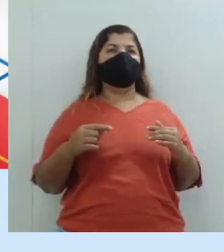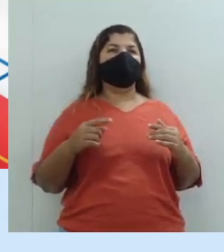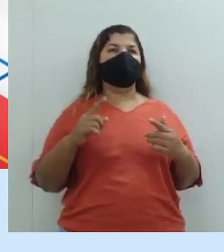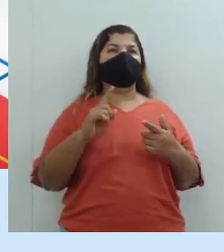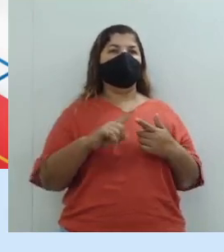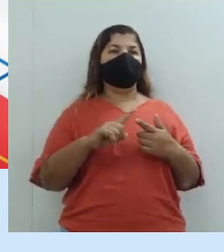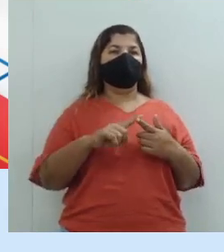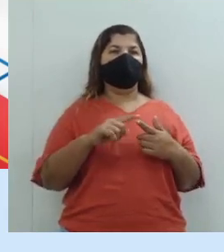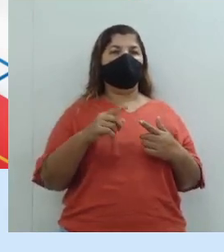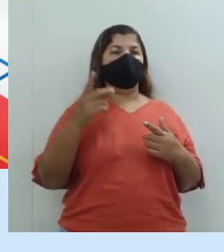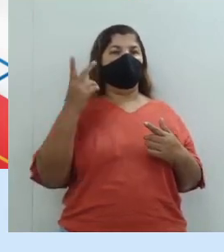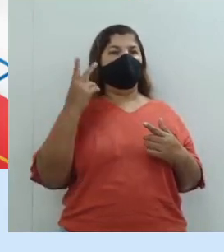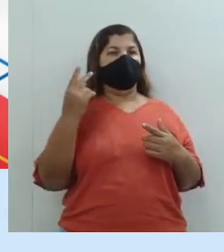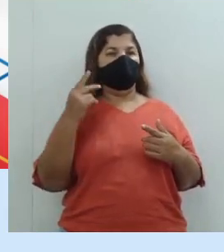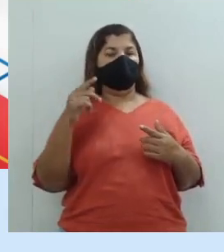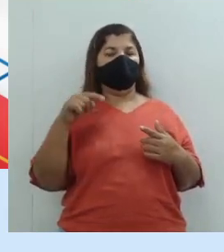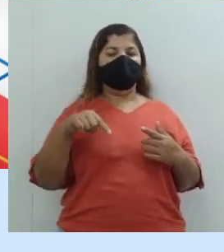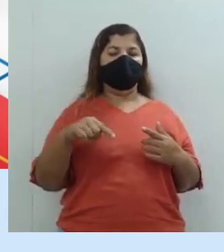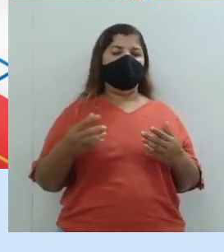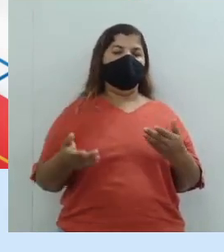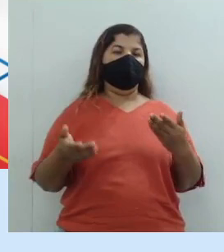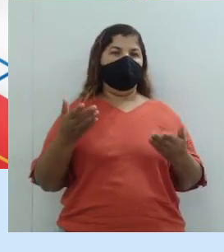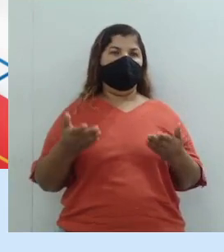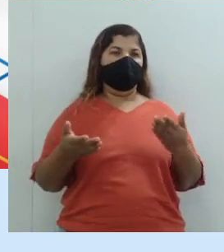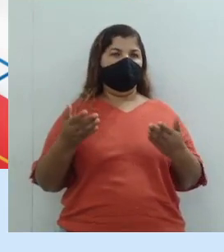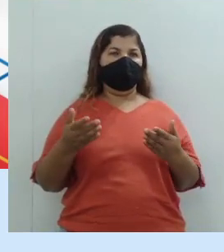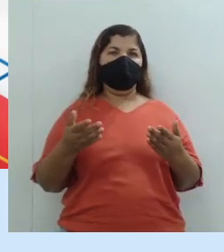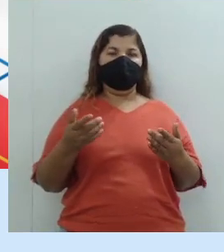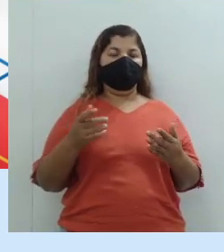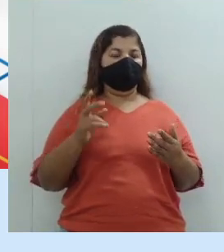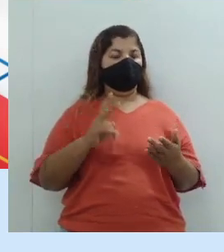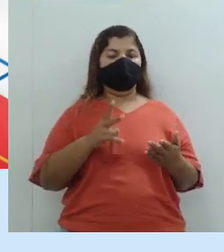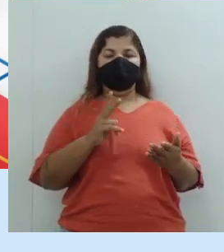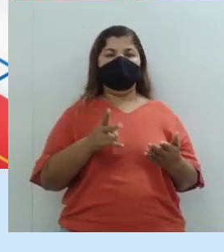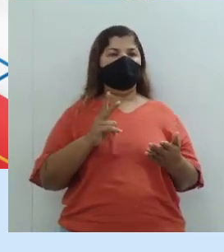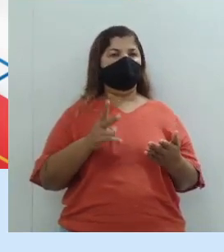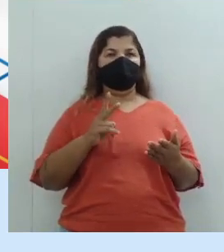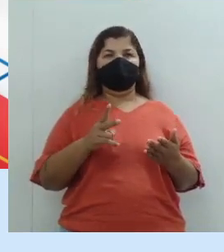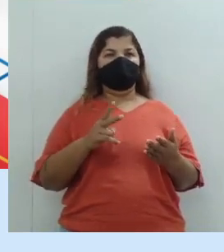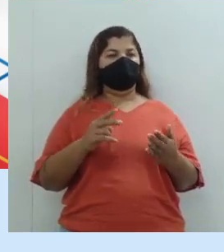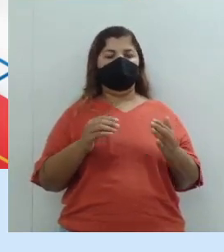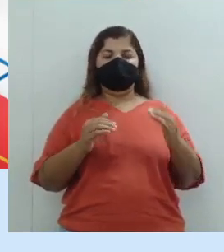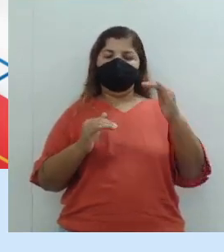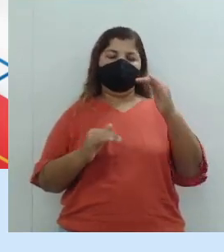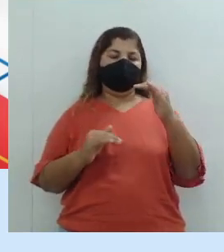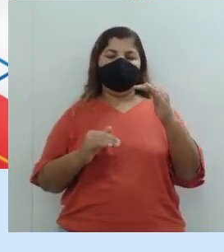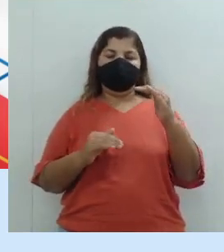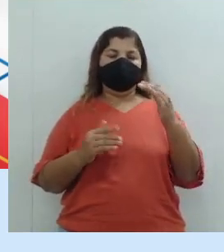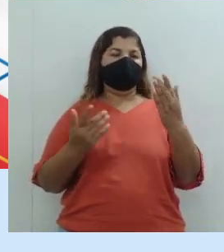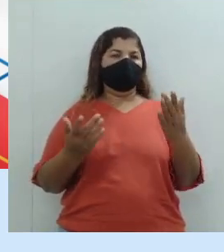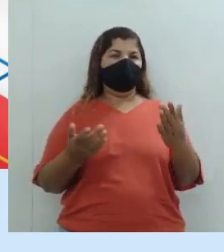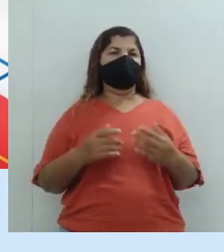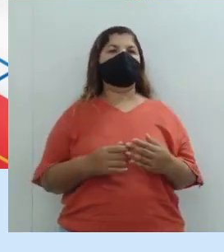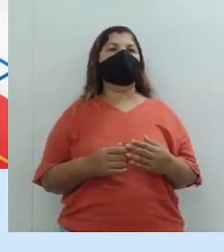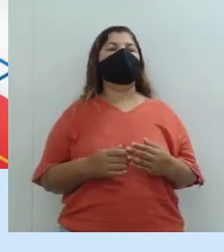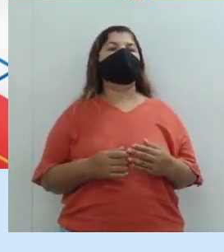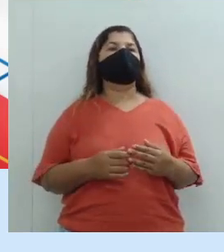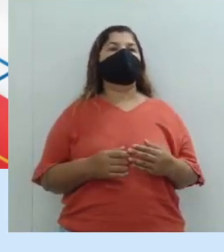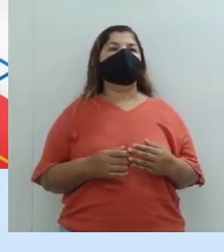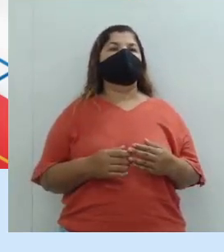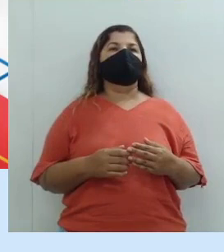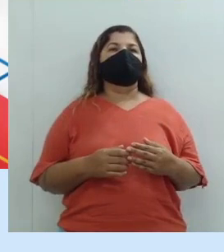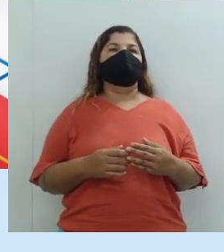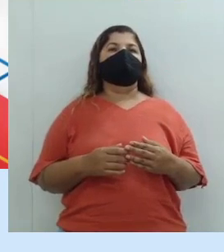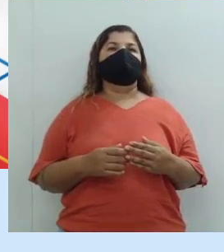ter o peso, né? No caso, a normal e o peso, como atuam no mesmo corpo, vão estar se cancelando, né? Mas a gente tem que desenhar também. Para o corpo